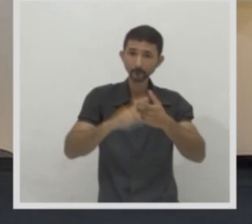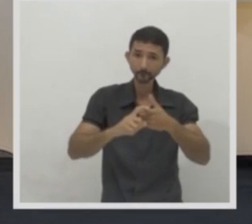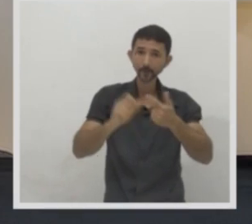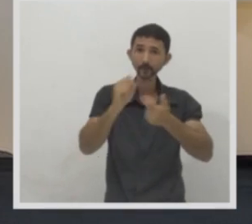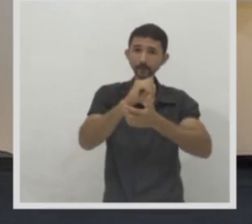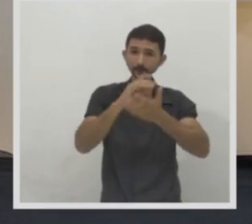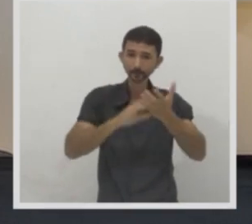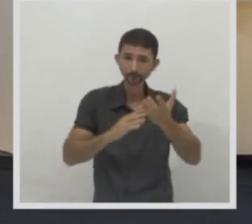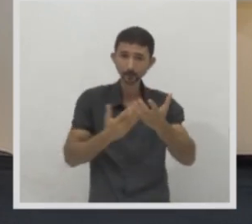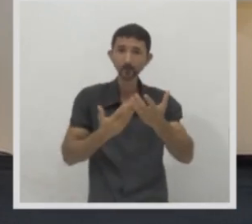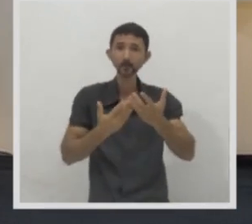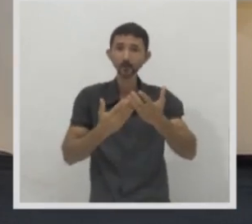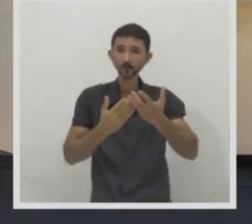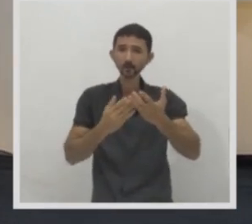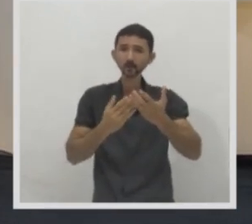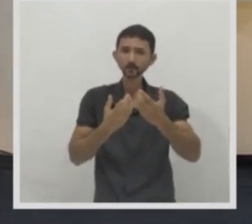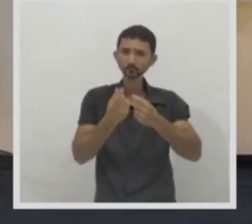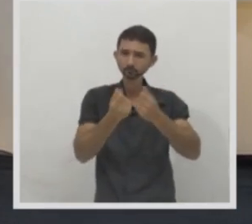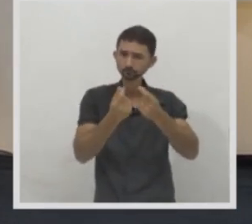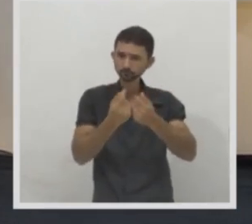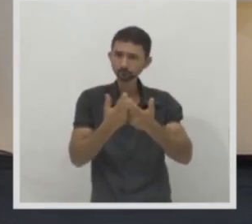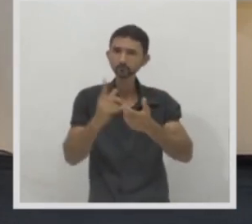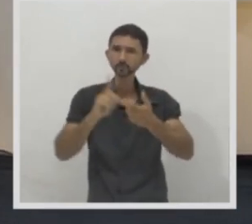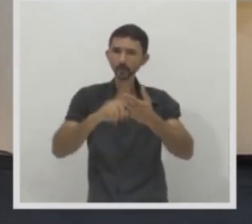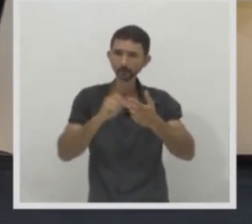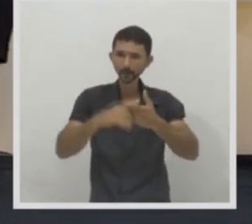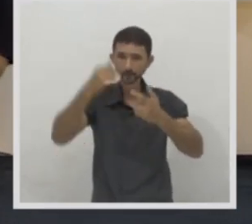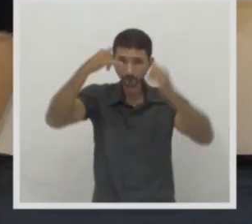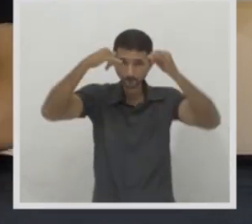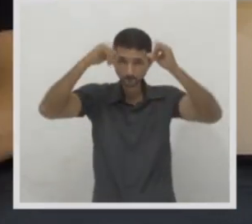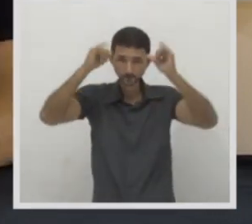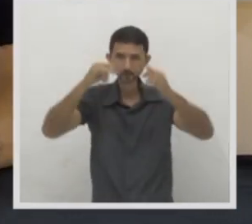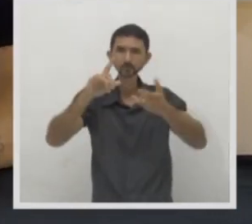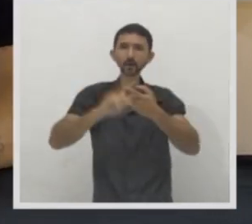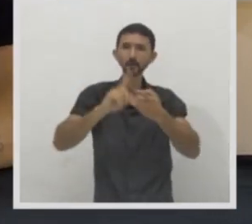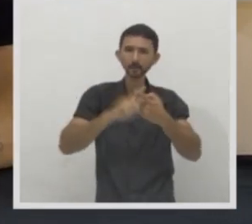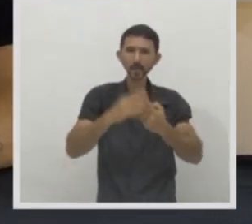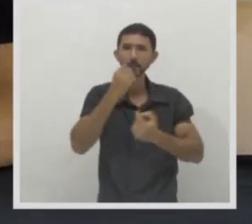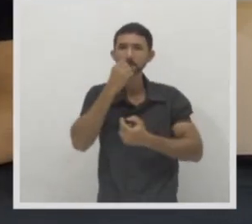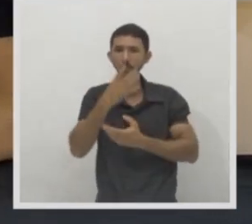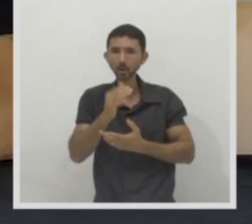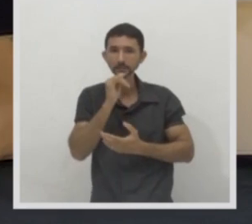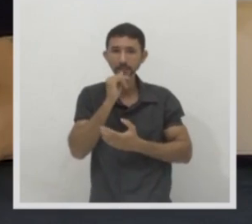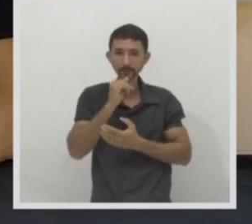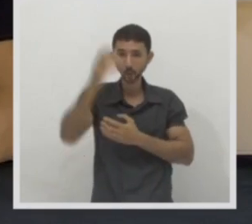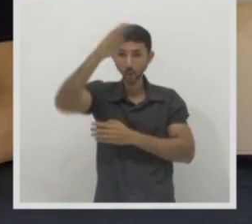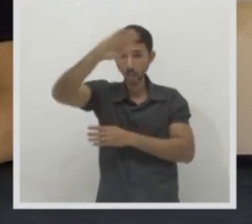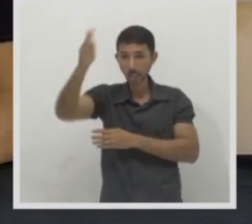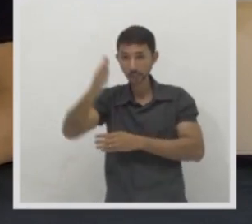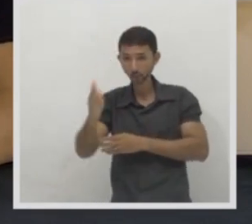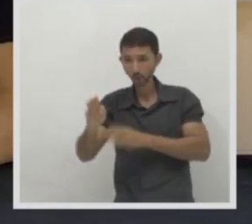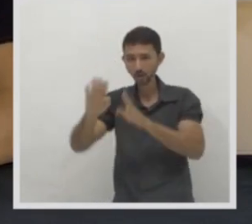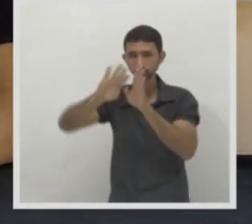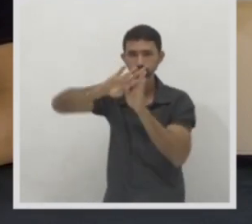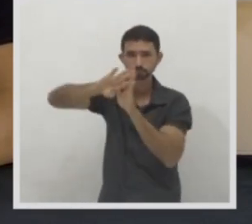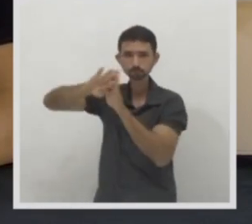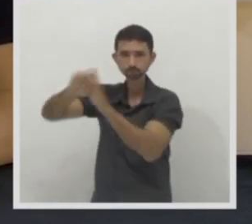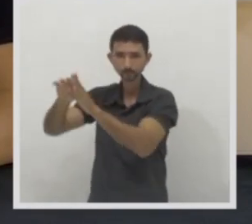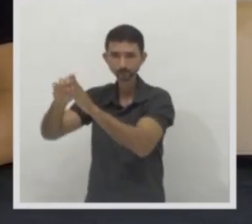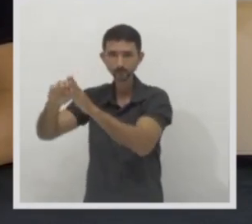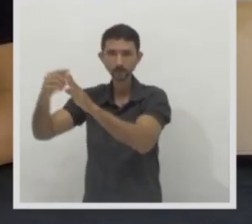foi a pecuária, porque ela tirou a ocupação do litoral para o interior. Né? Ela